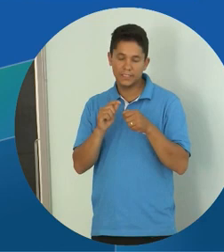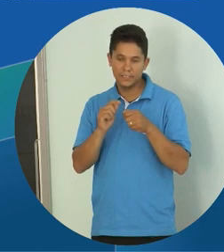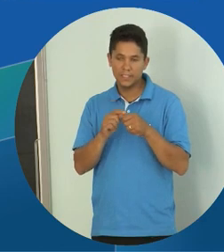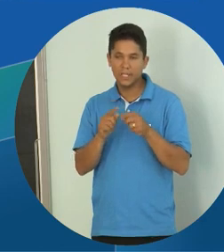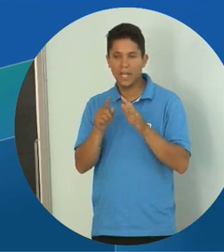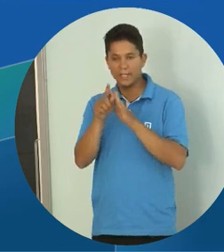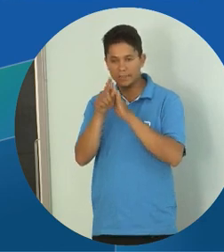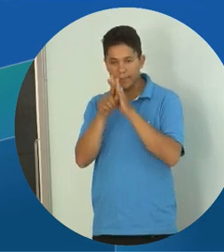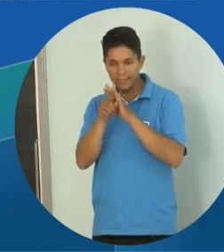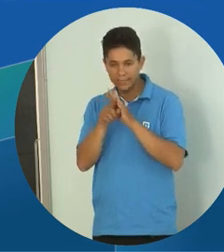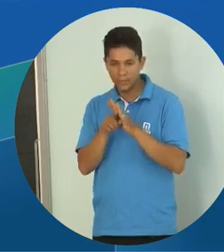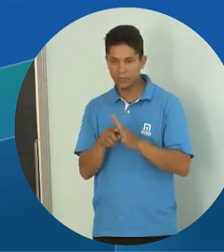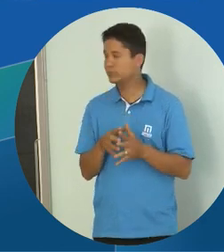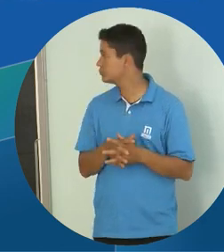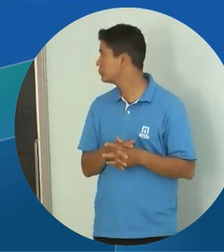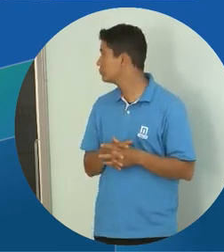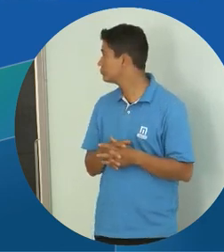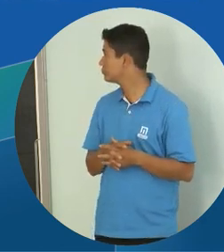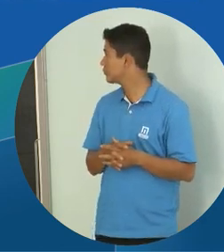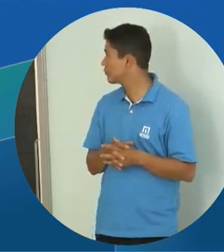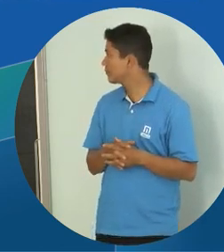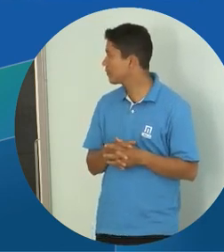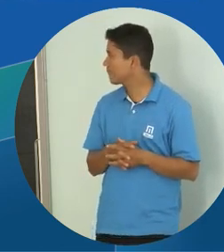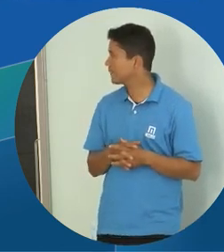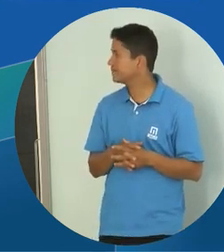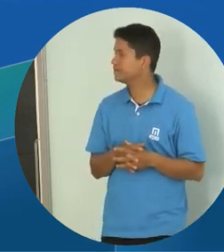produto tivesse o